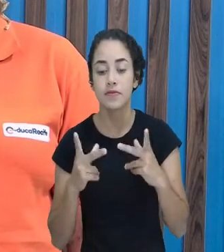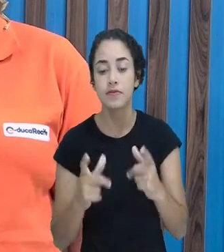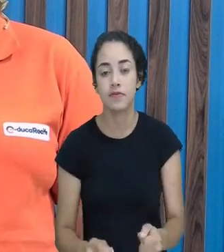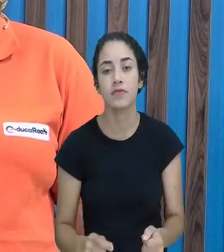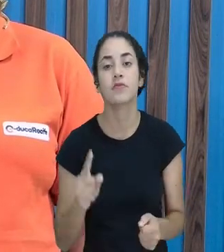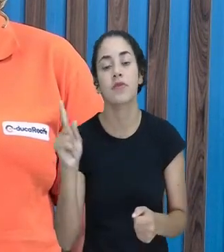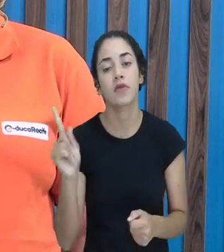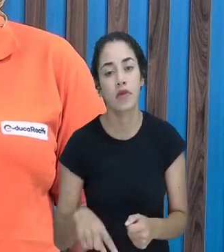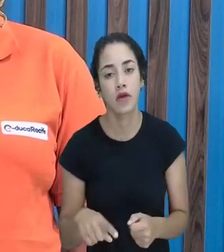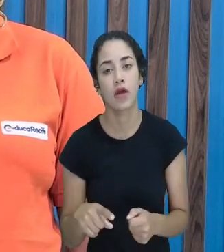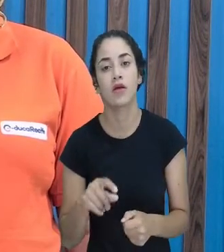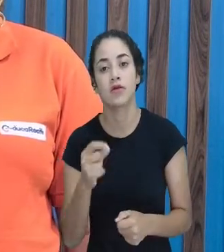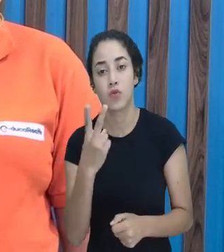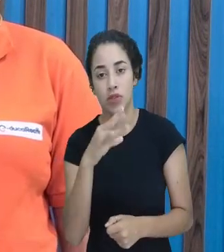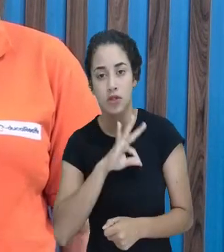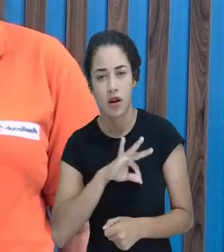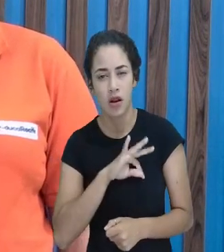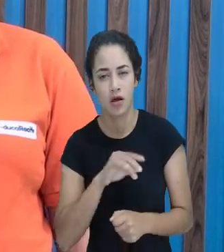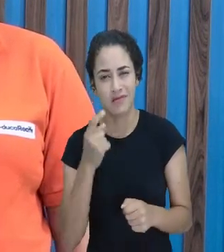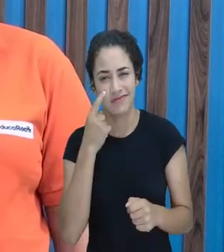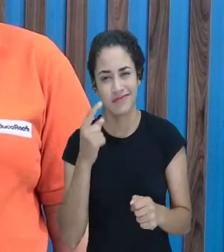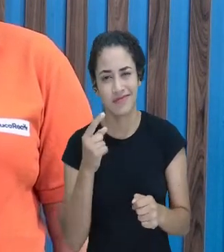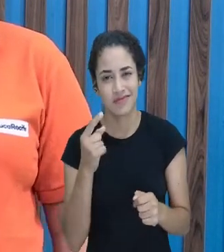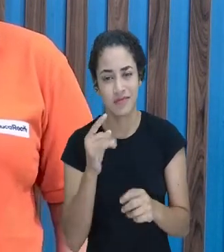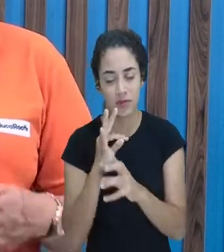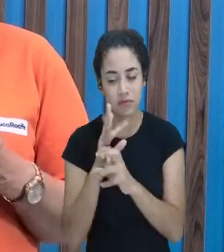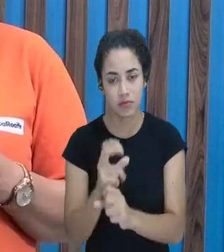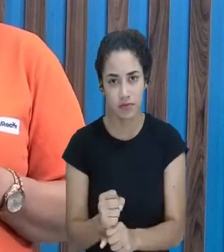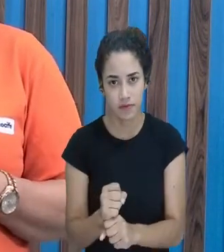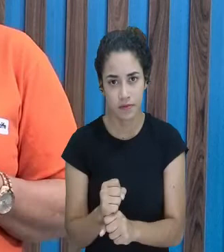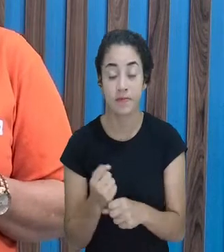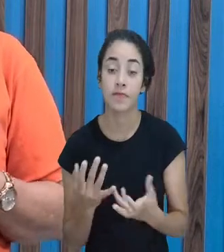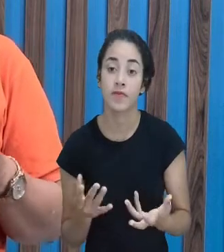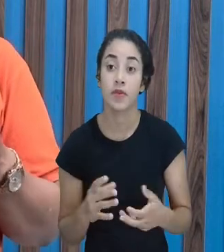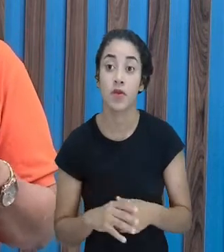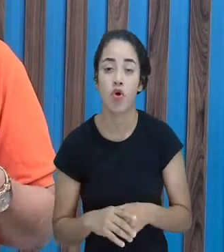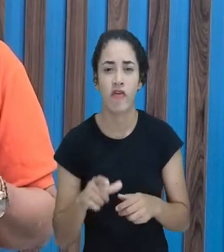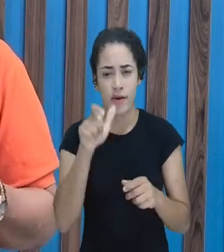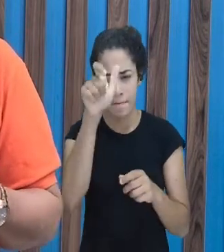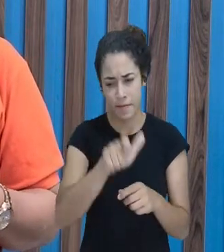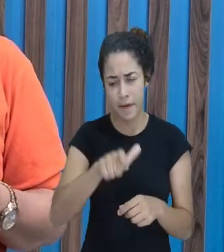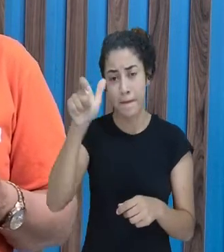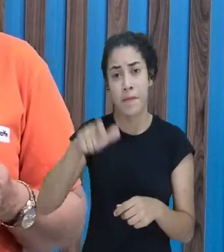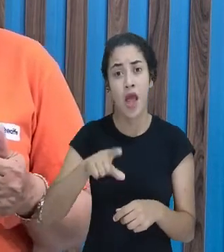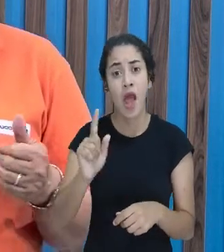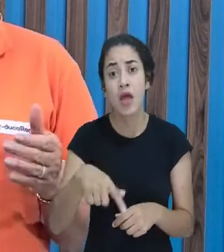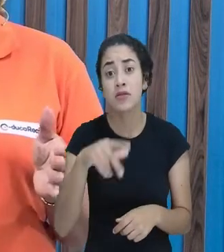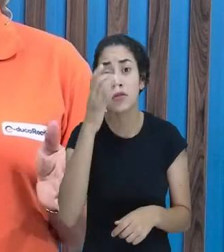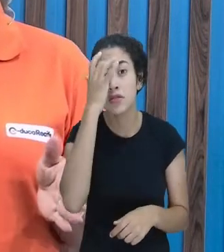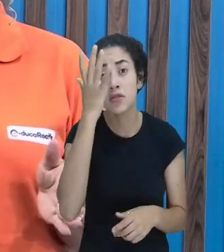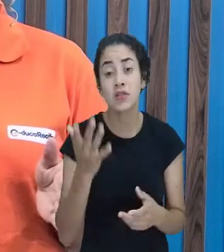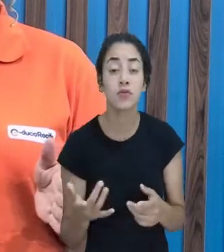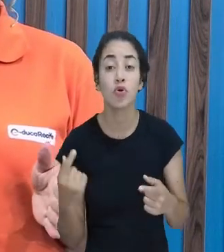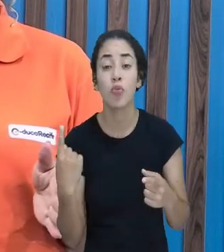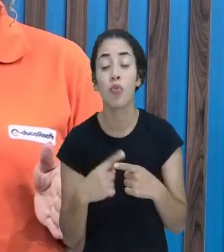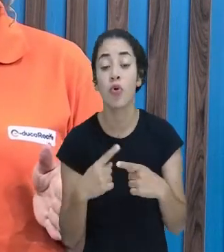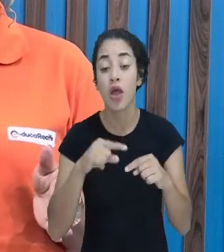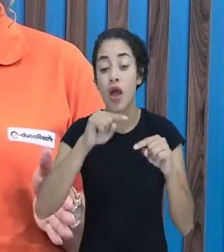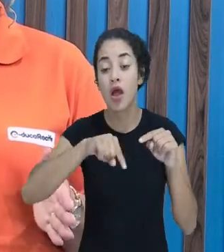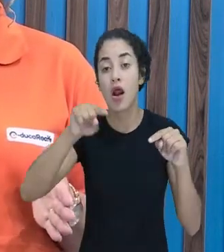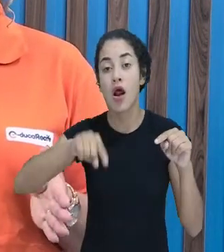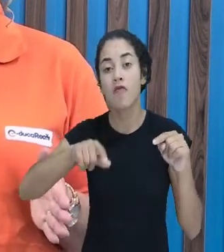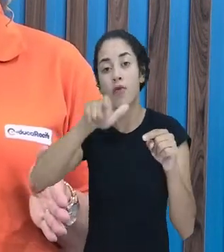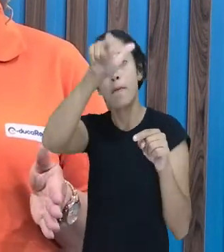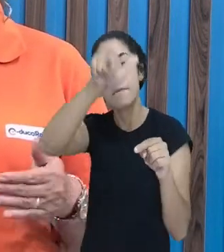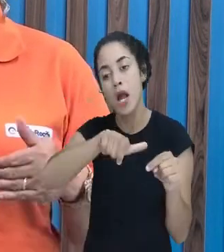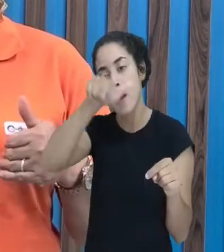E aí eu tenho o gráfico agora, olha só. Esse gráfico é simples de você fazer, porque é um gráfico de barra,